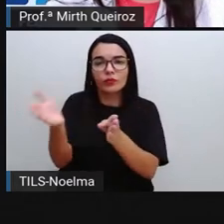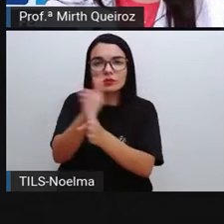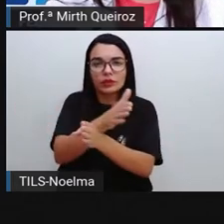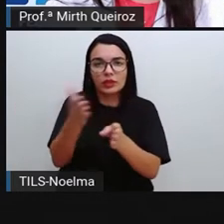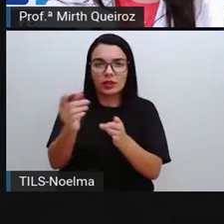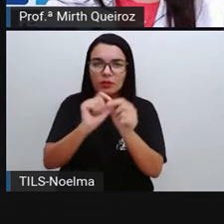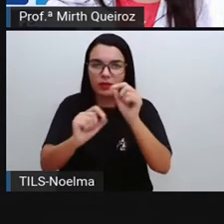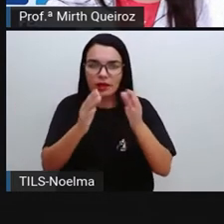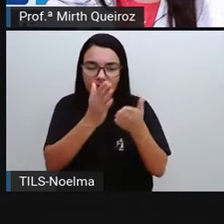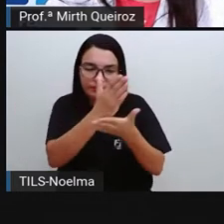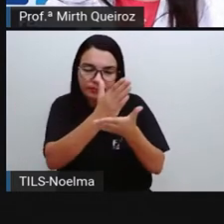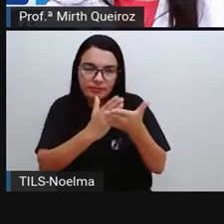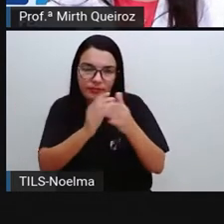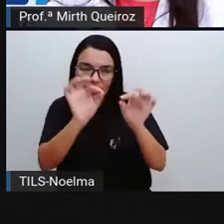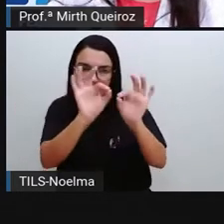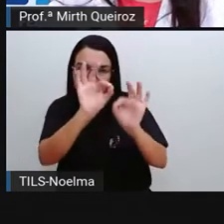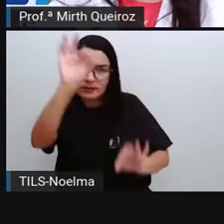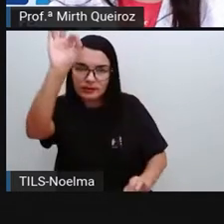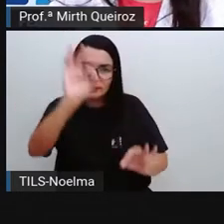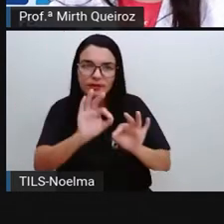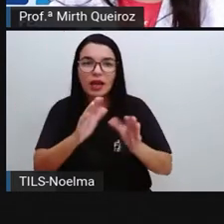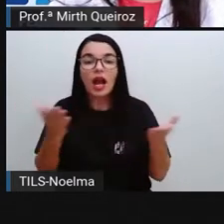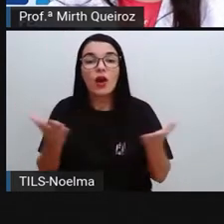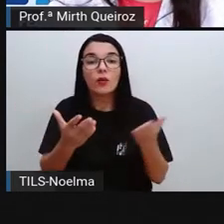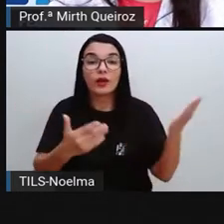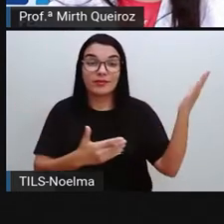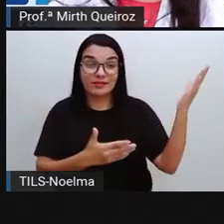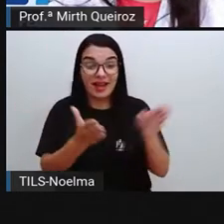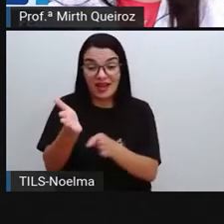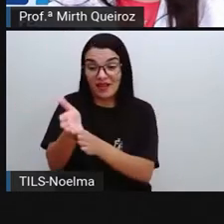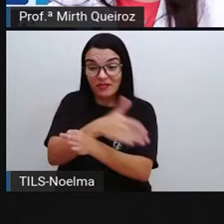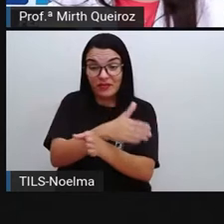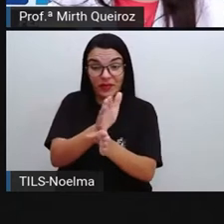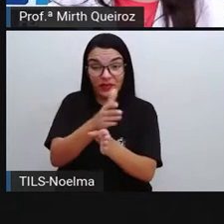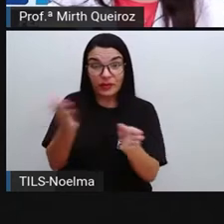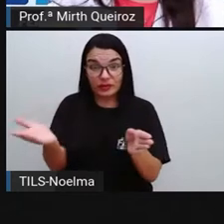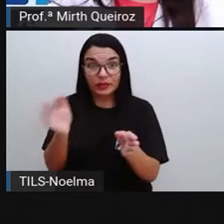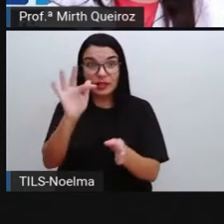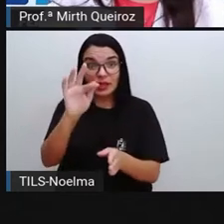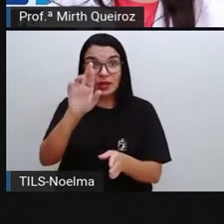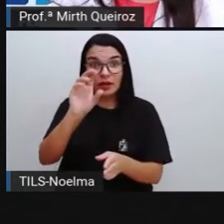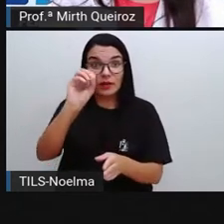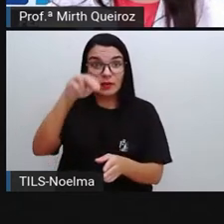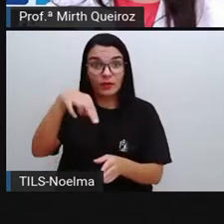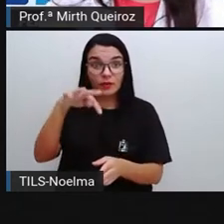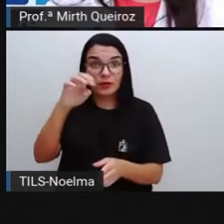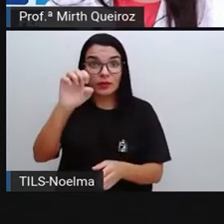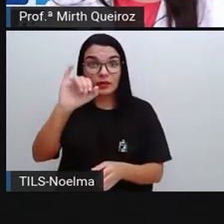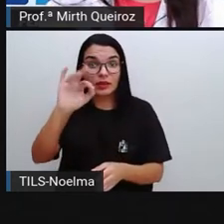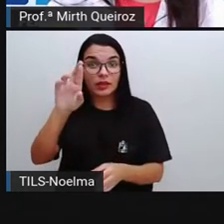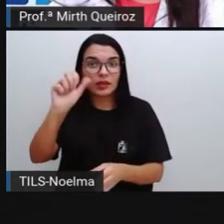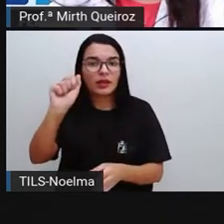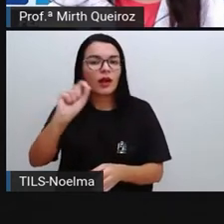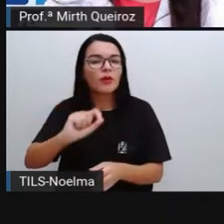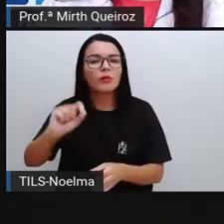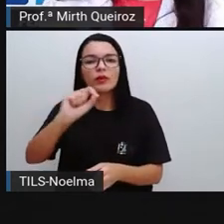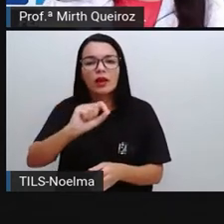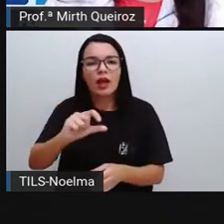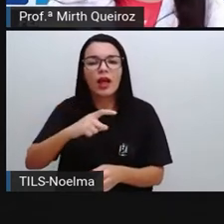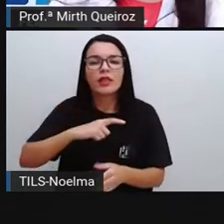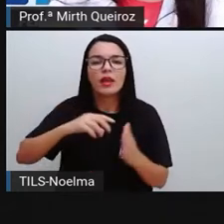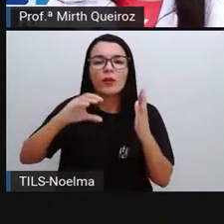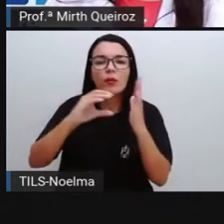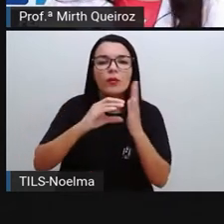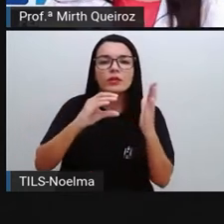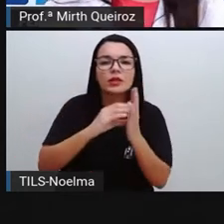divide. Já a fronteira, ela possui uma maior abrangência, né? Ela vai se referir à região